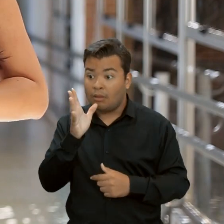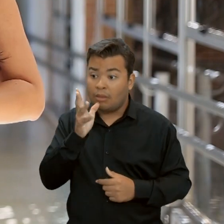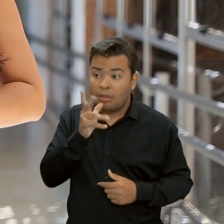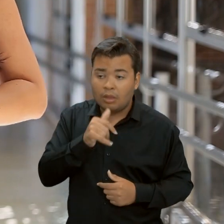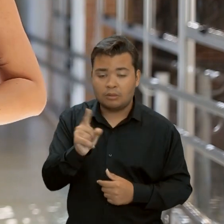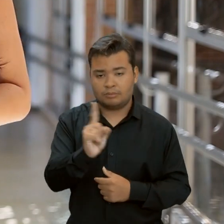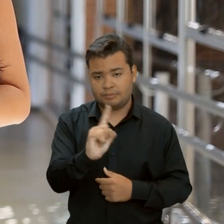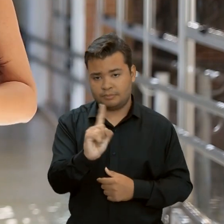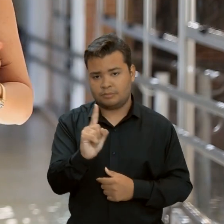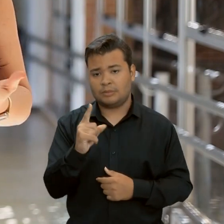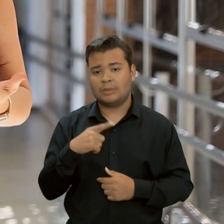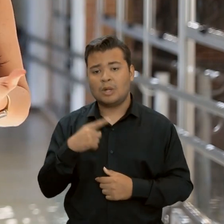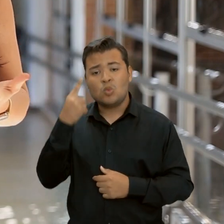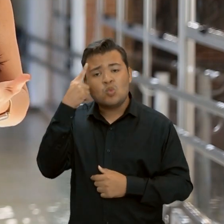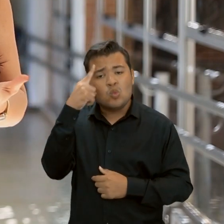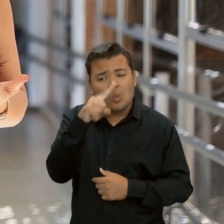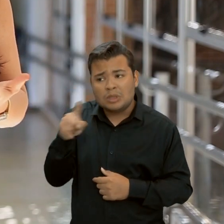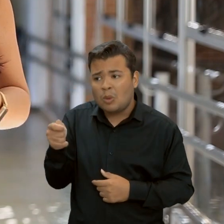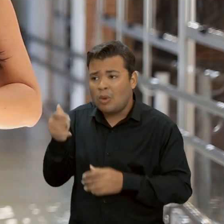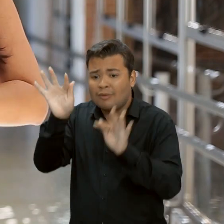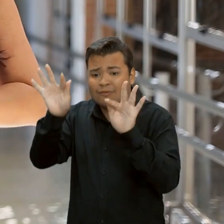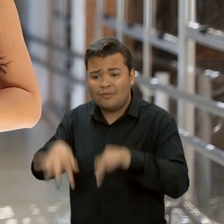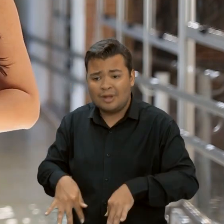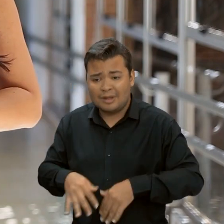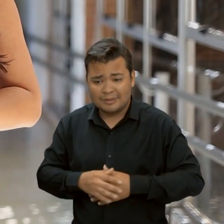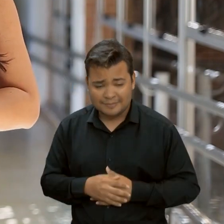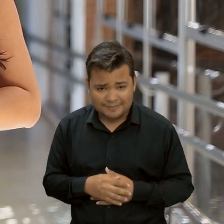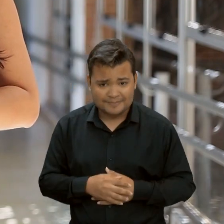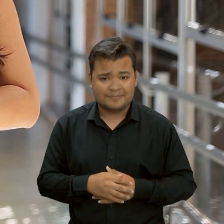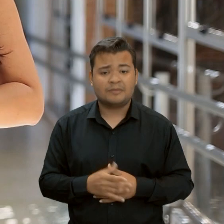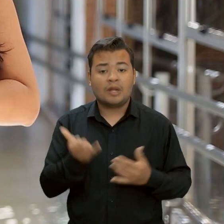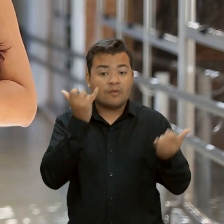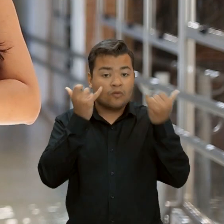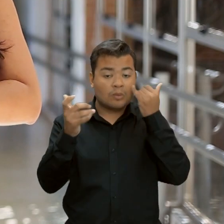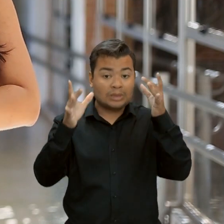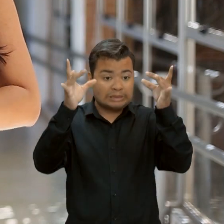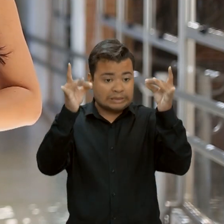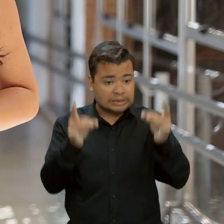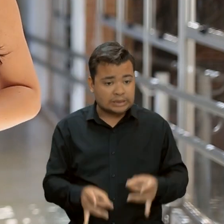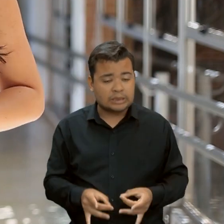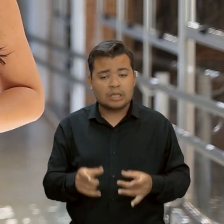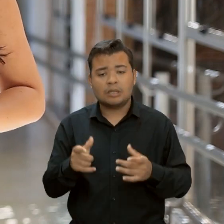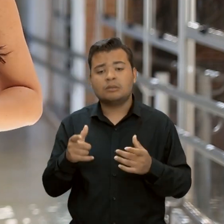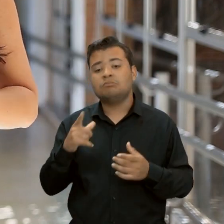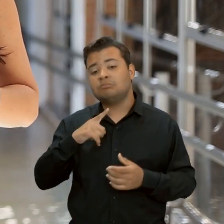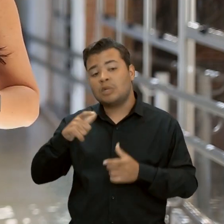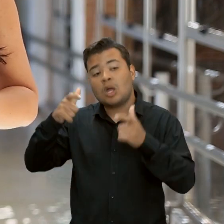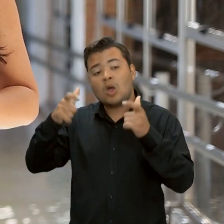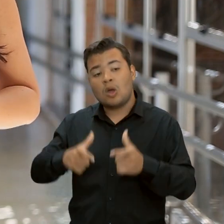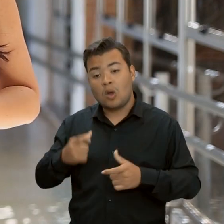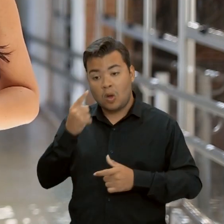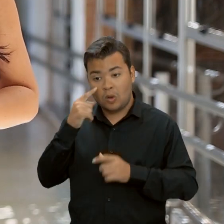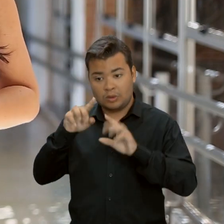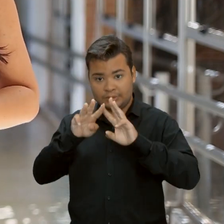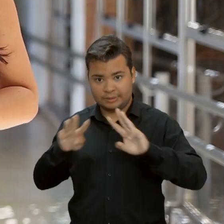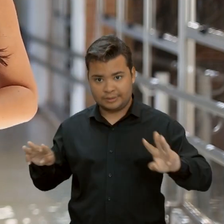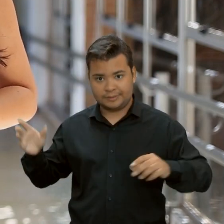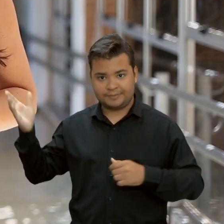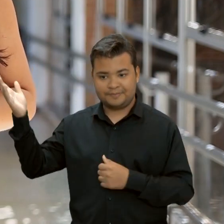falta apenas uma semana para o final das inscrições. Todas as informações estão disponíveis no site